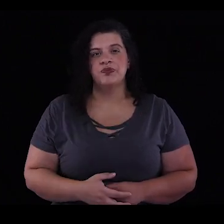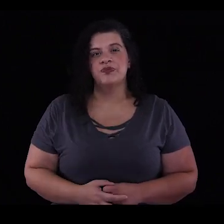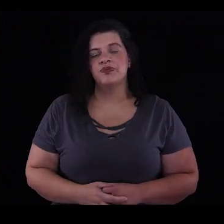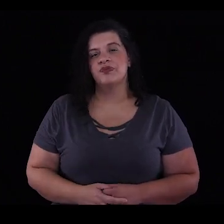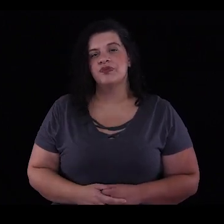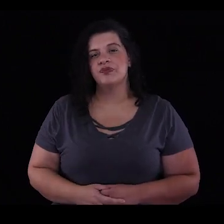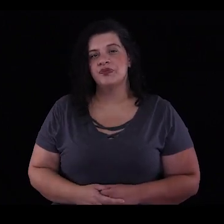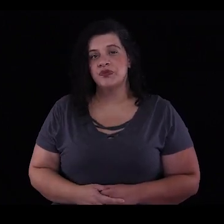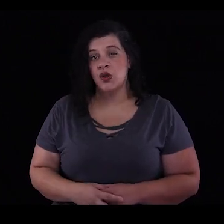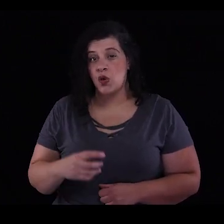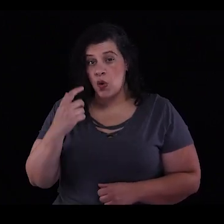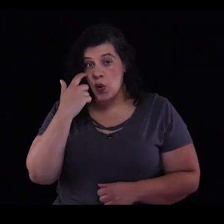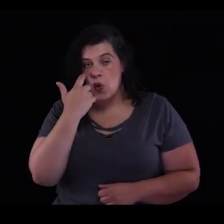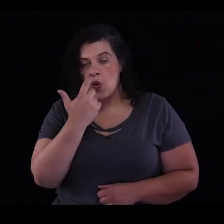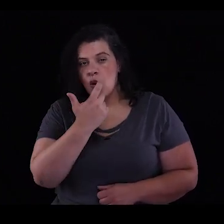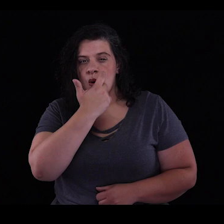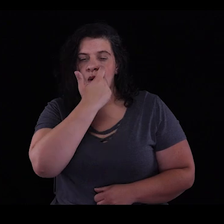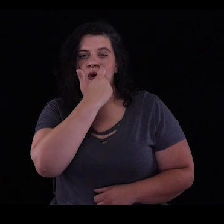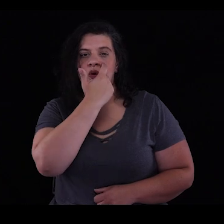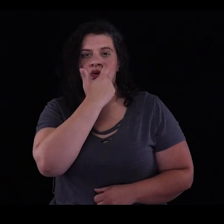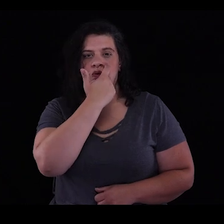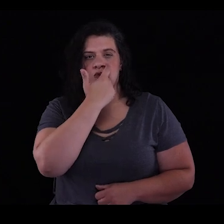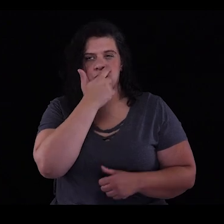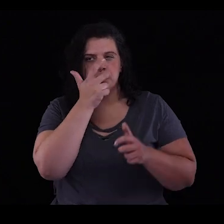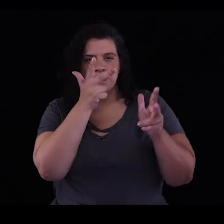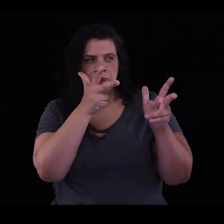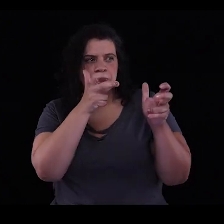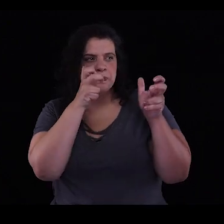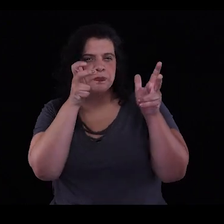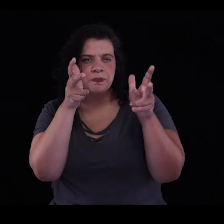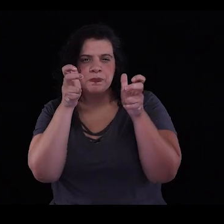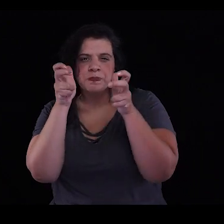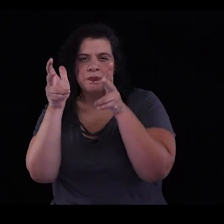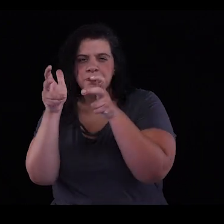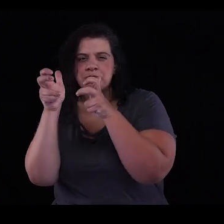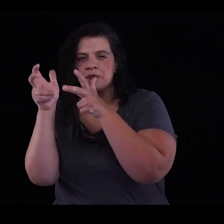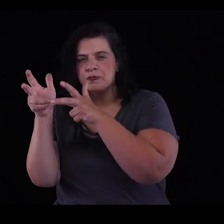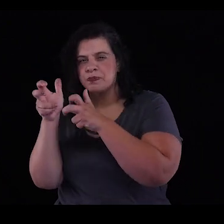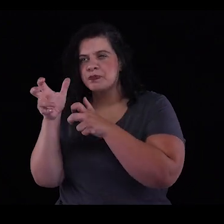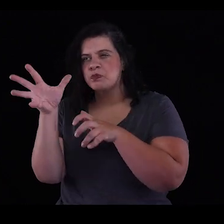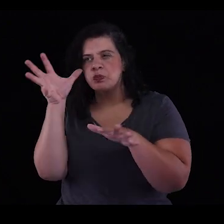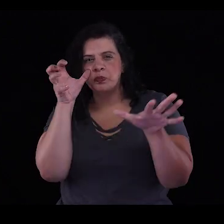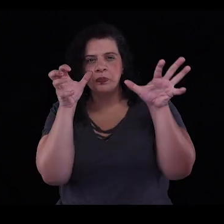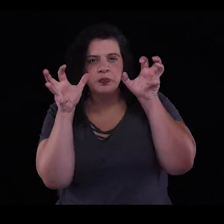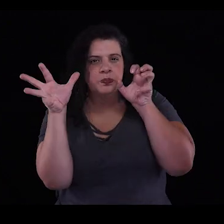um olho que é dedicado a compreender,